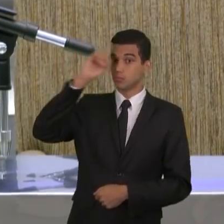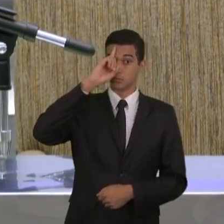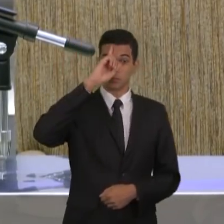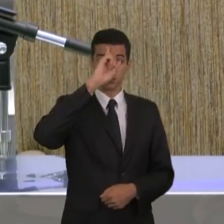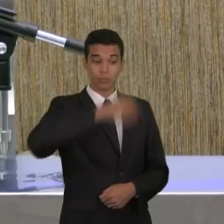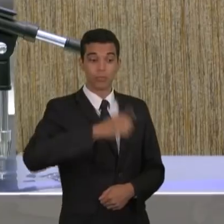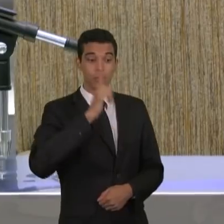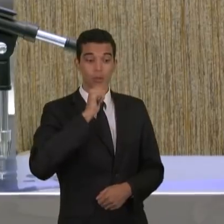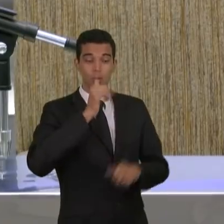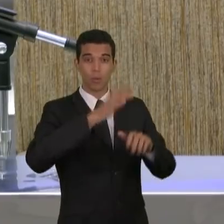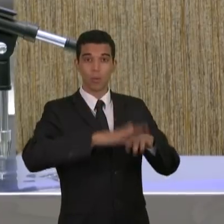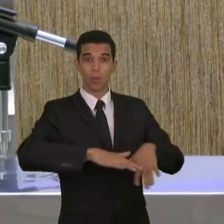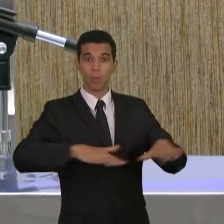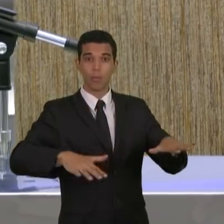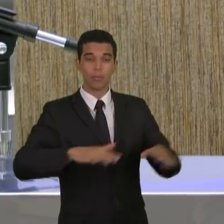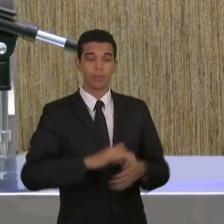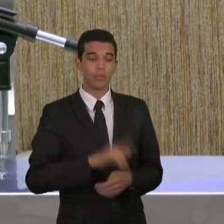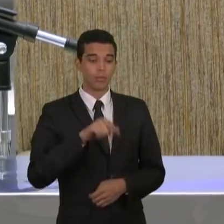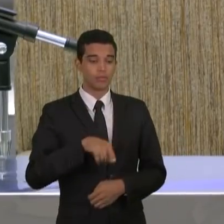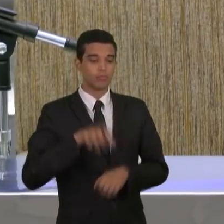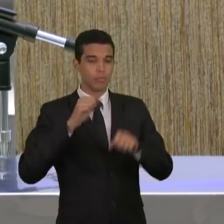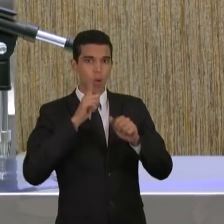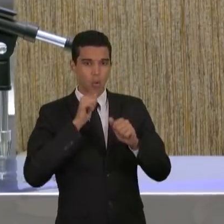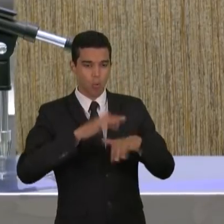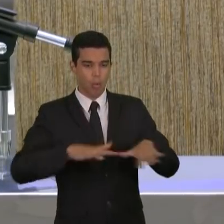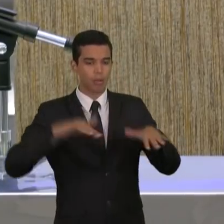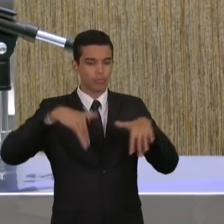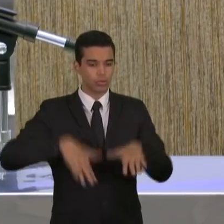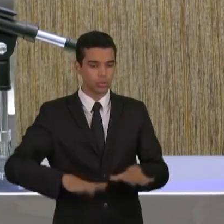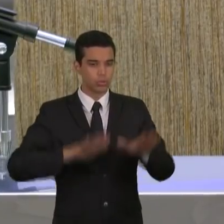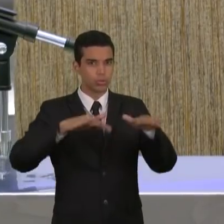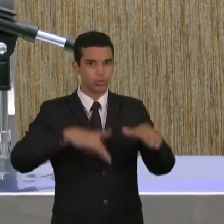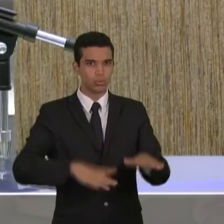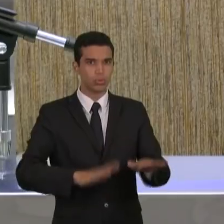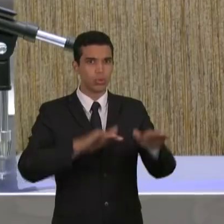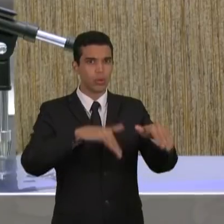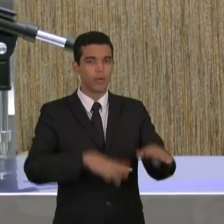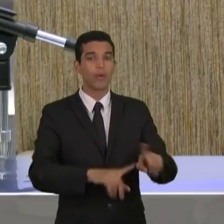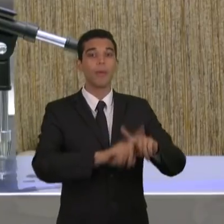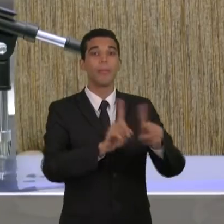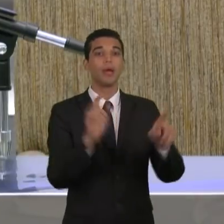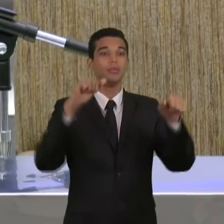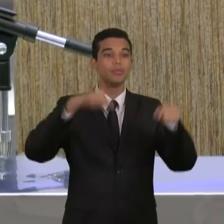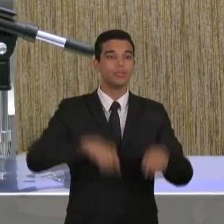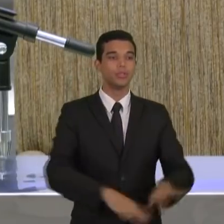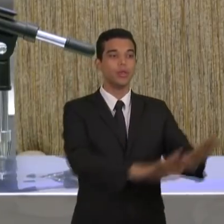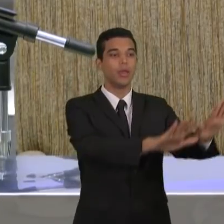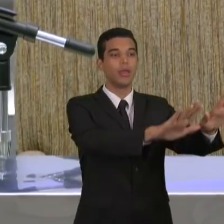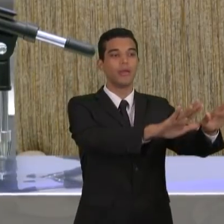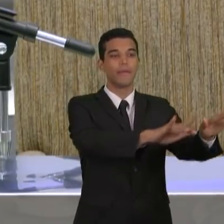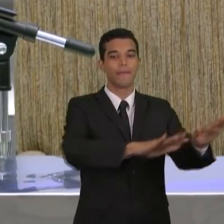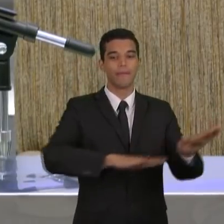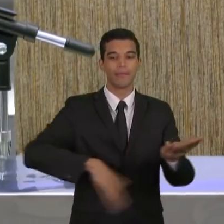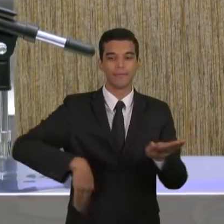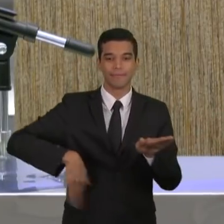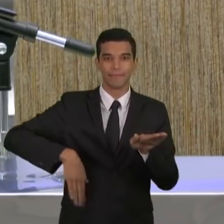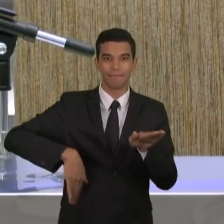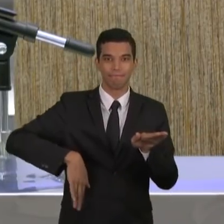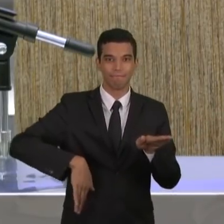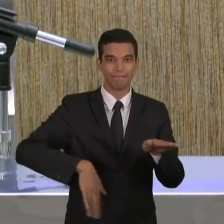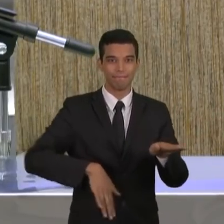mamar até aqui não mais adiante sempre se conhecer um